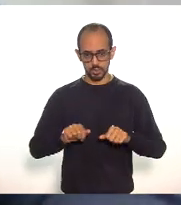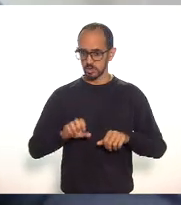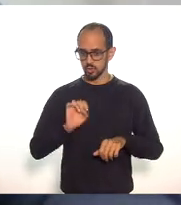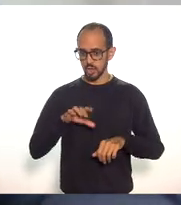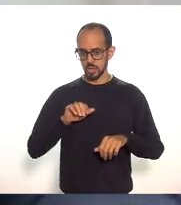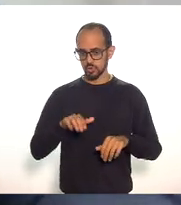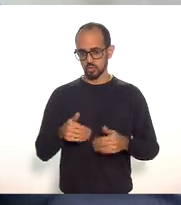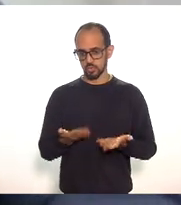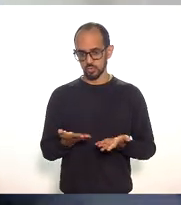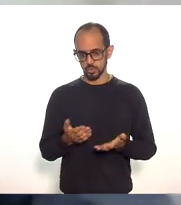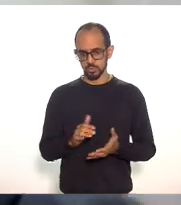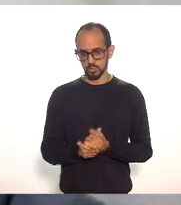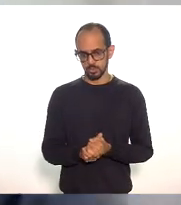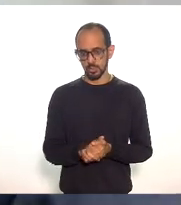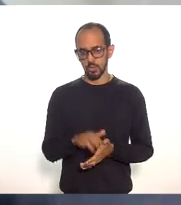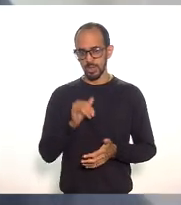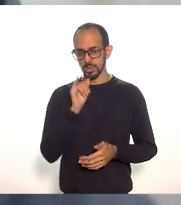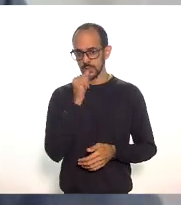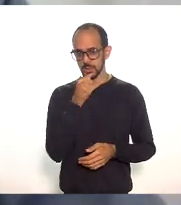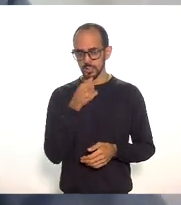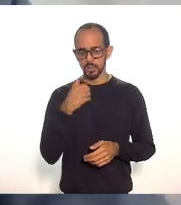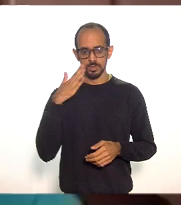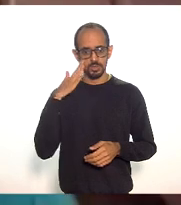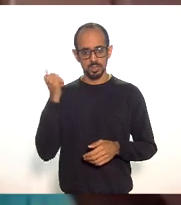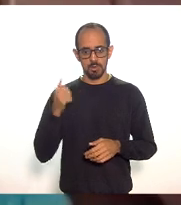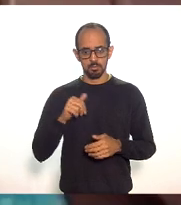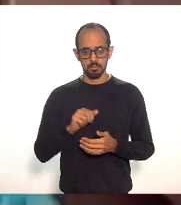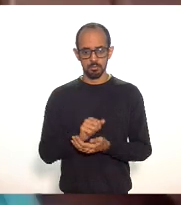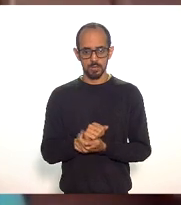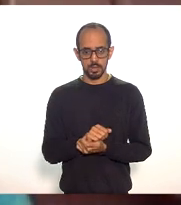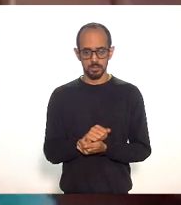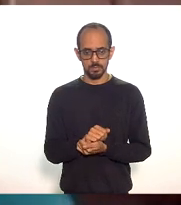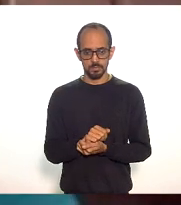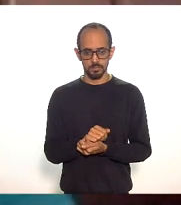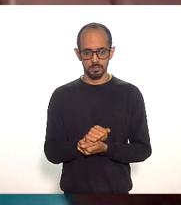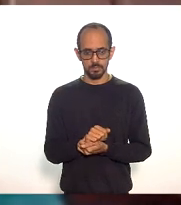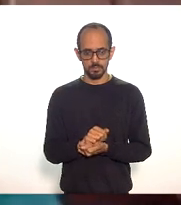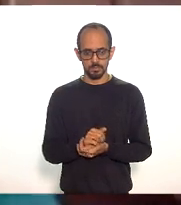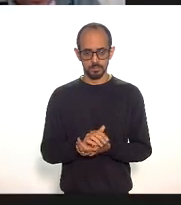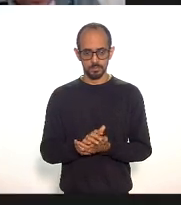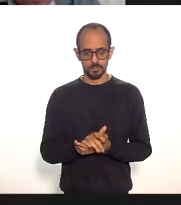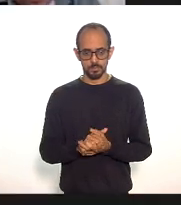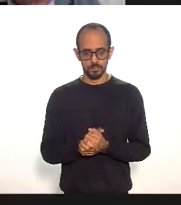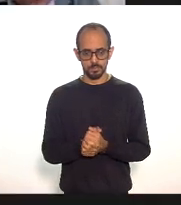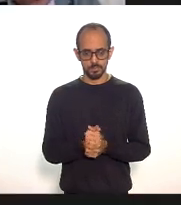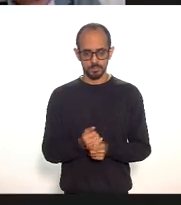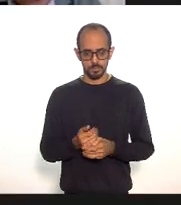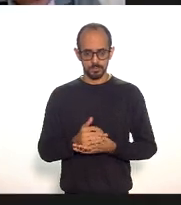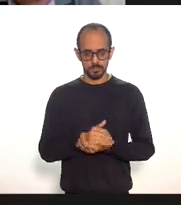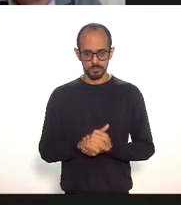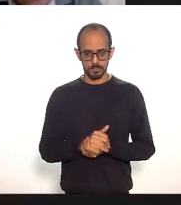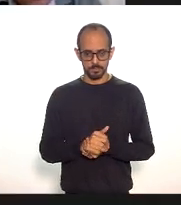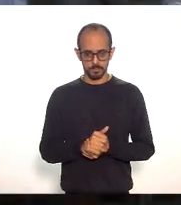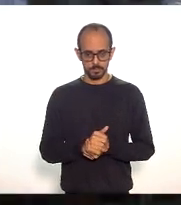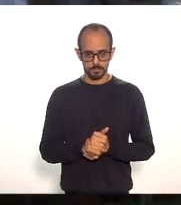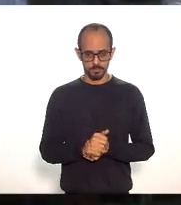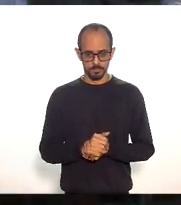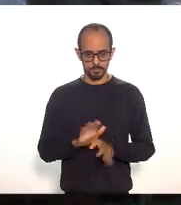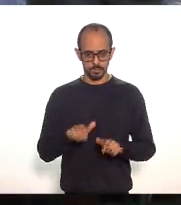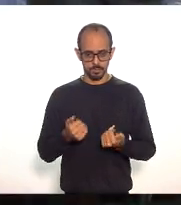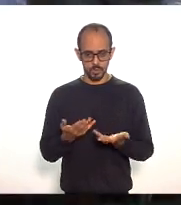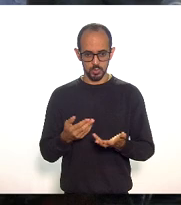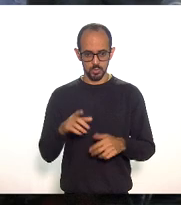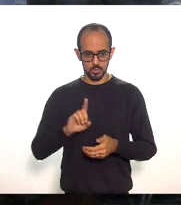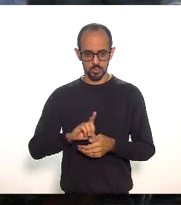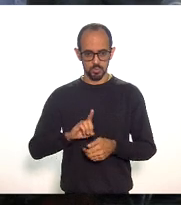isso, presidente. É triste as pessoas não saberem interpretar isso. Deputado, toda a minha solidariedade... um instante, por favor. Deputado Pedro, como